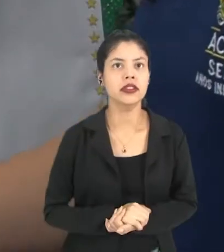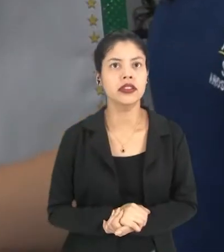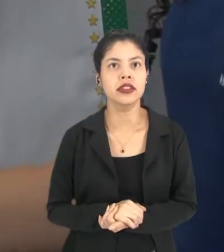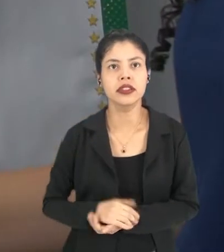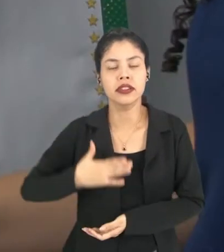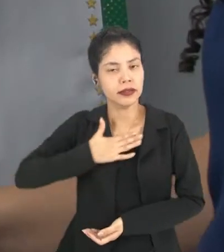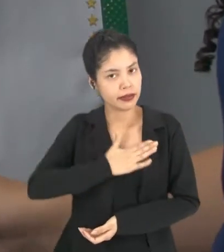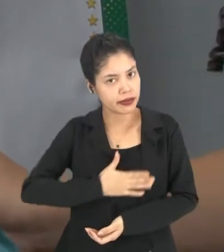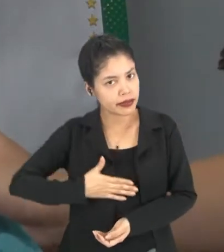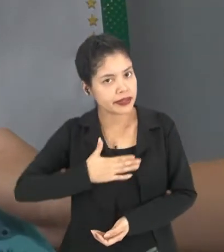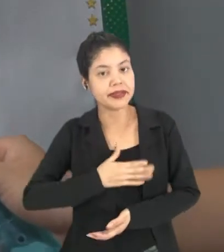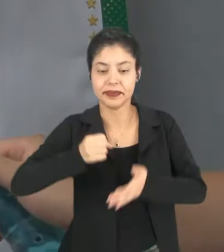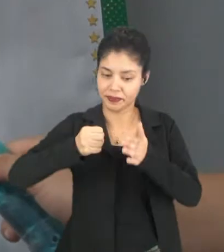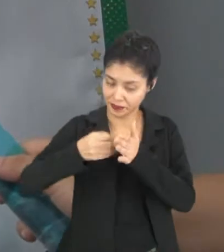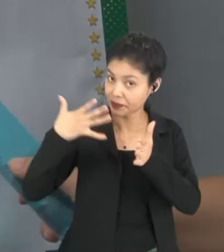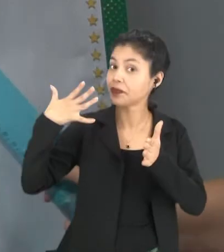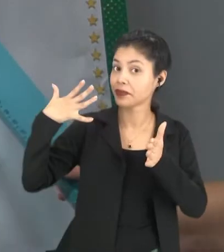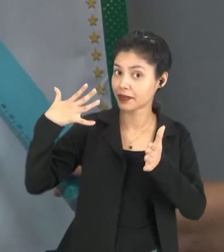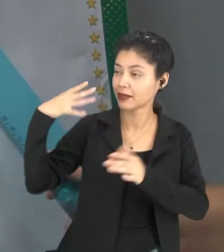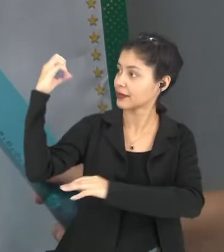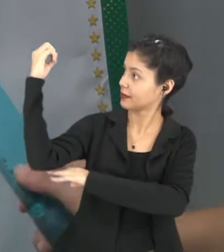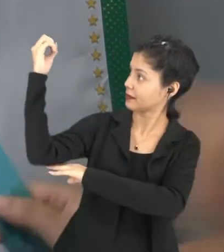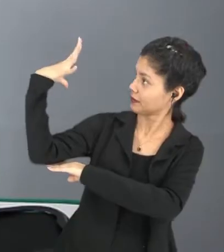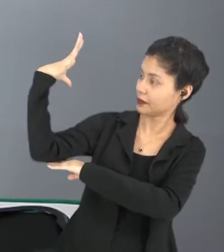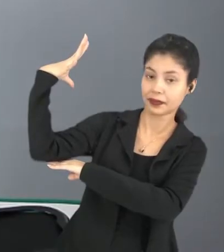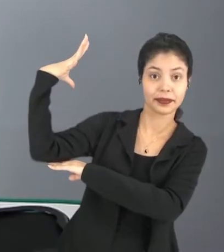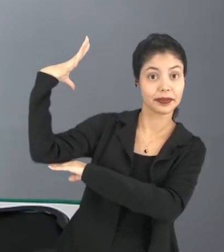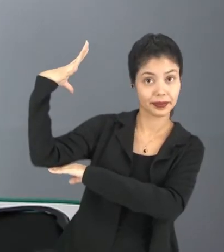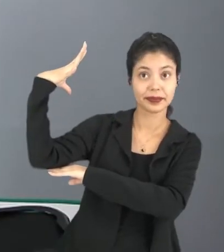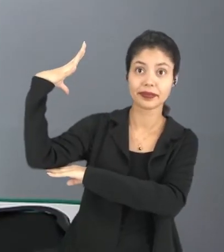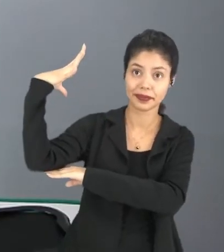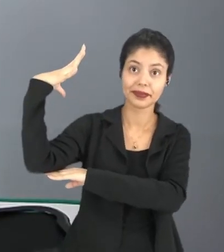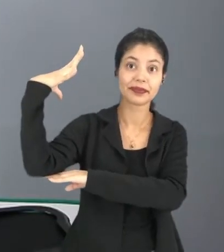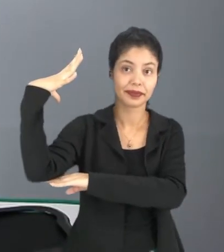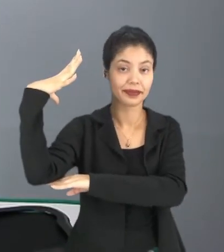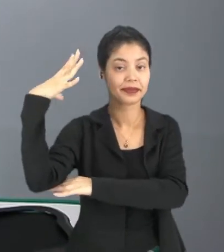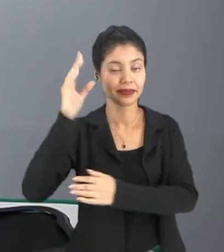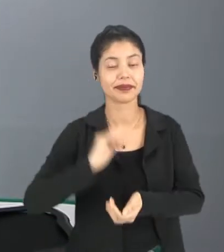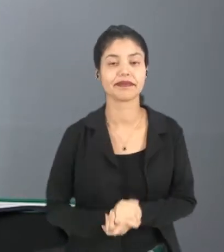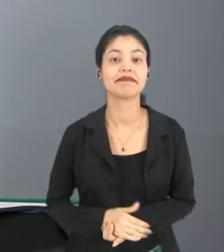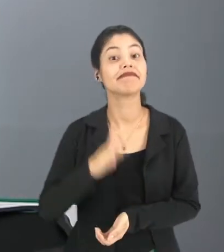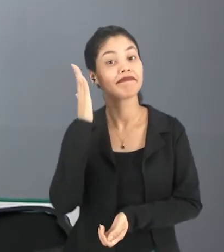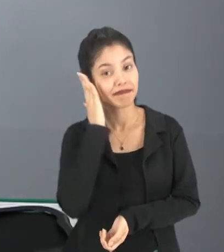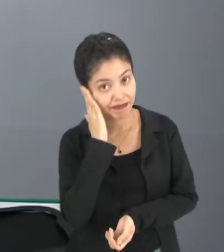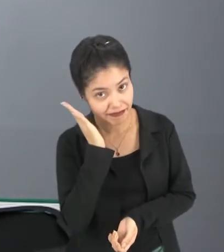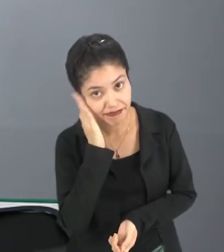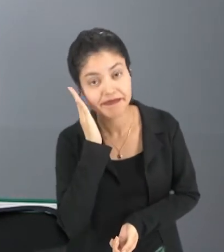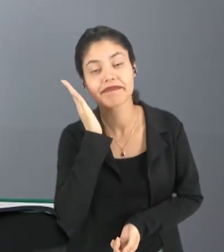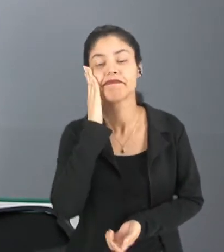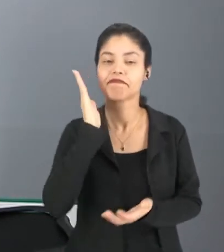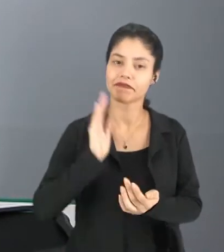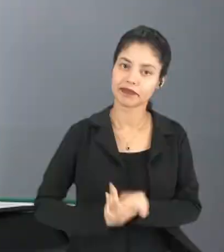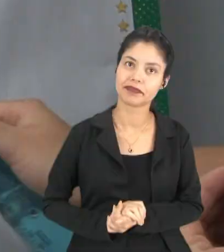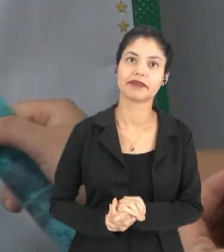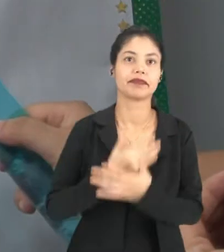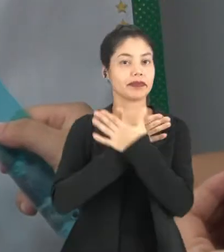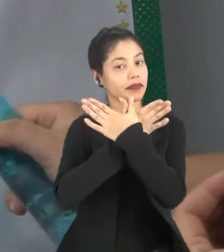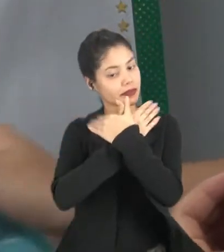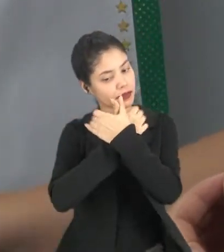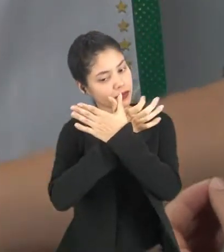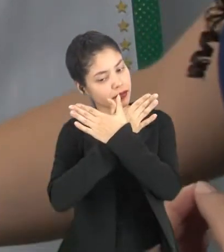Elas gostam muito de luz. Ah, então as